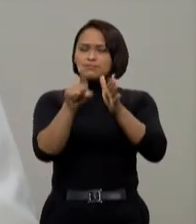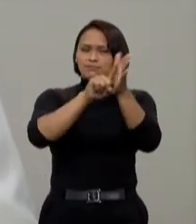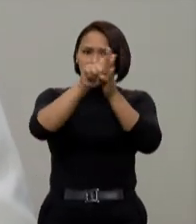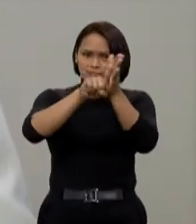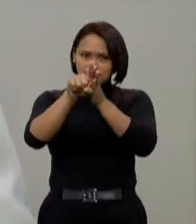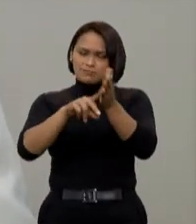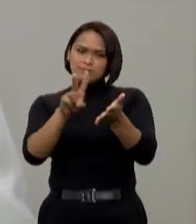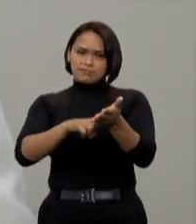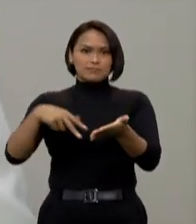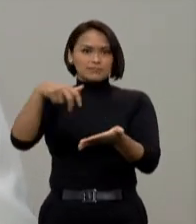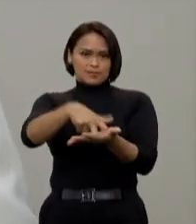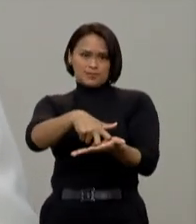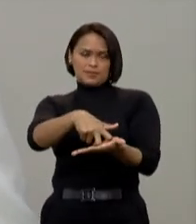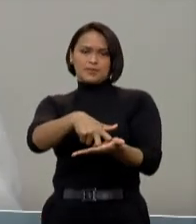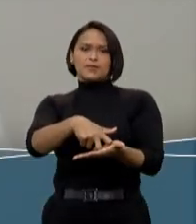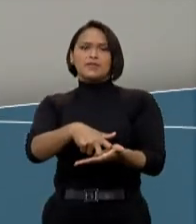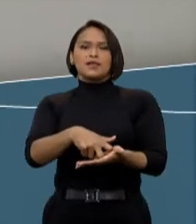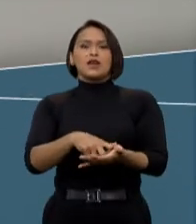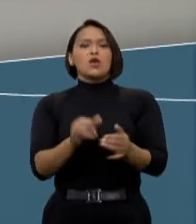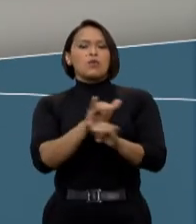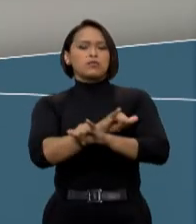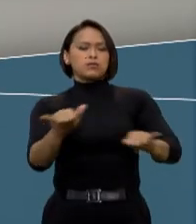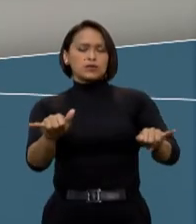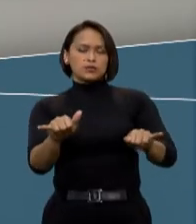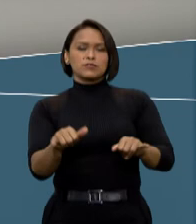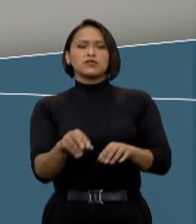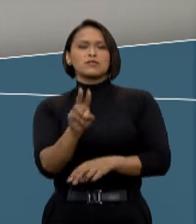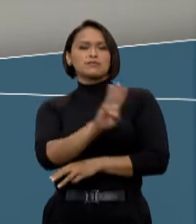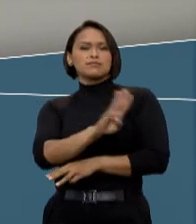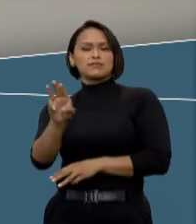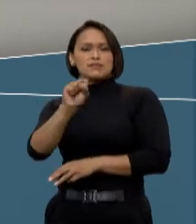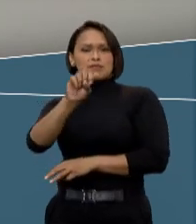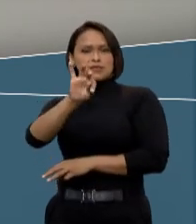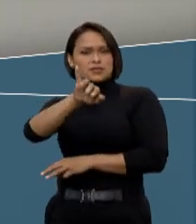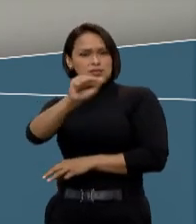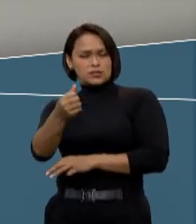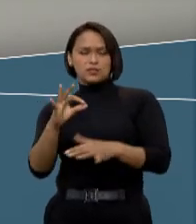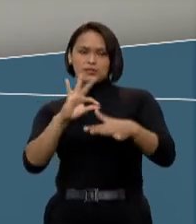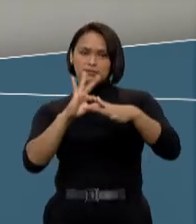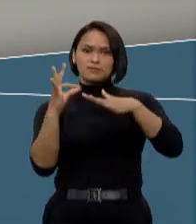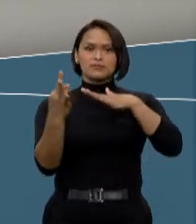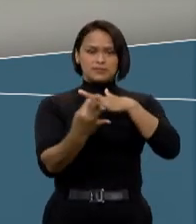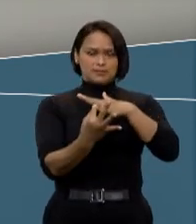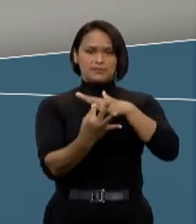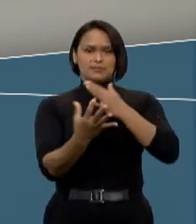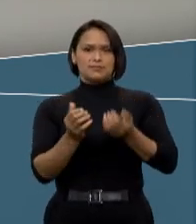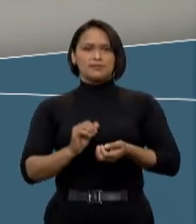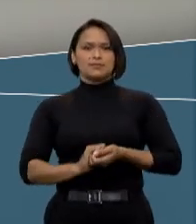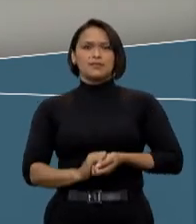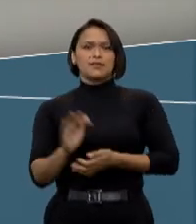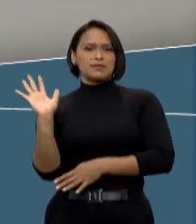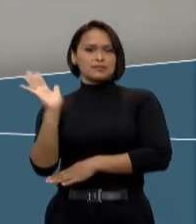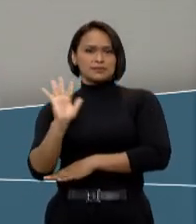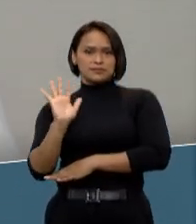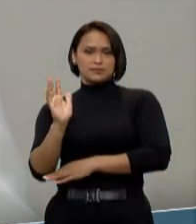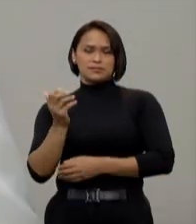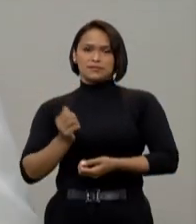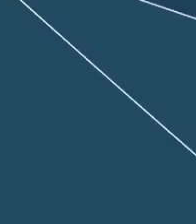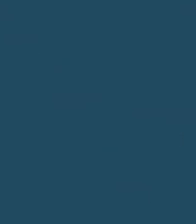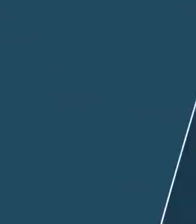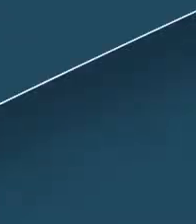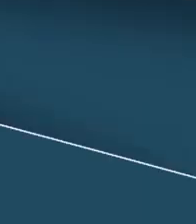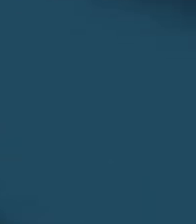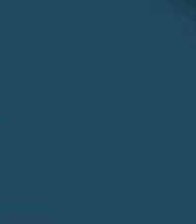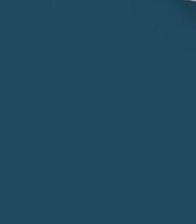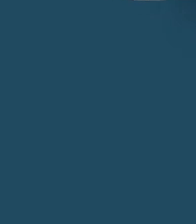da instrução criminal. Você confere outras notícias no site do STJ e nas nossas redes sociais. Até a próxima!